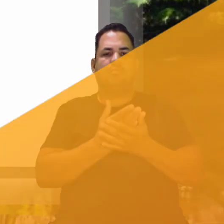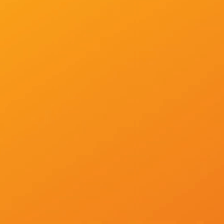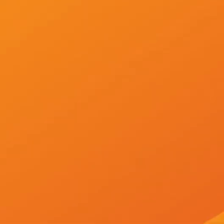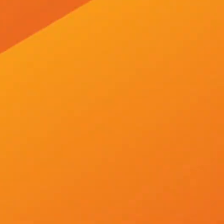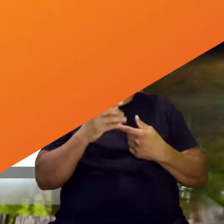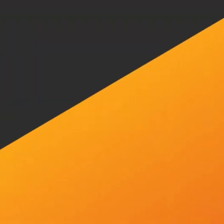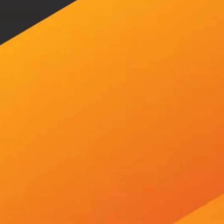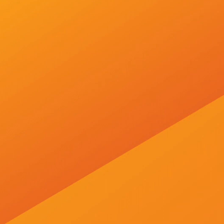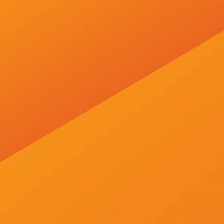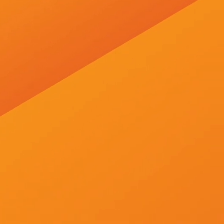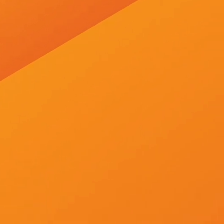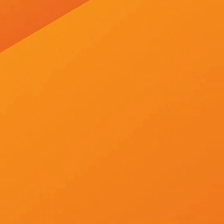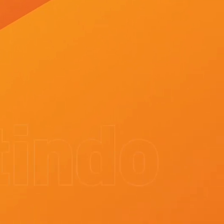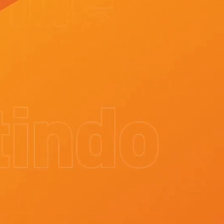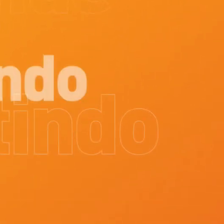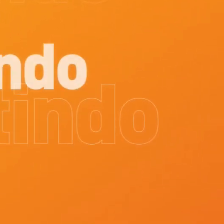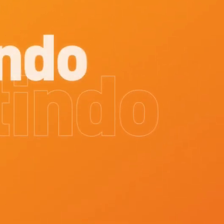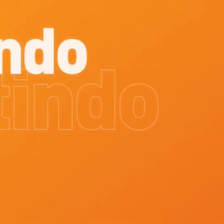gente vai para a aula 4, beleza?